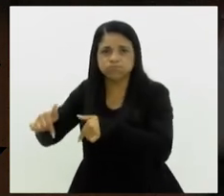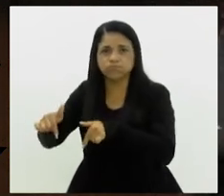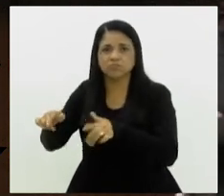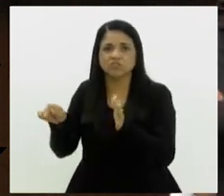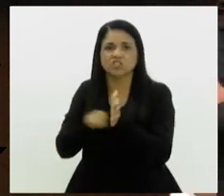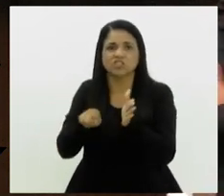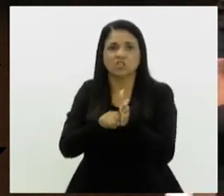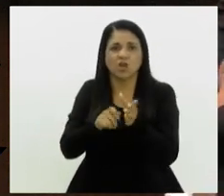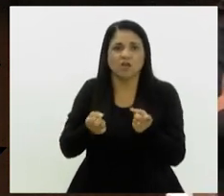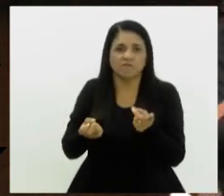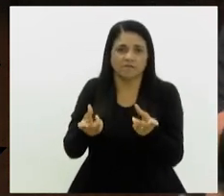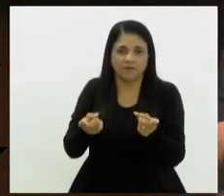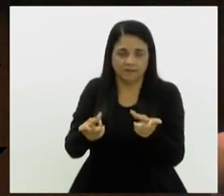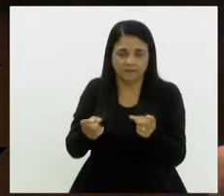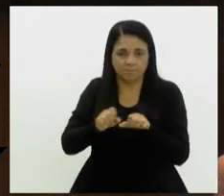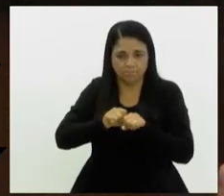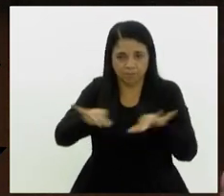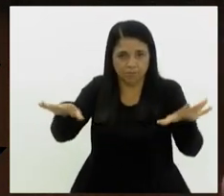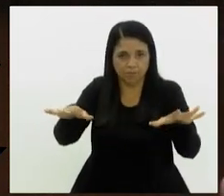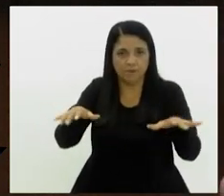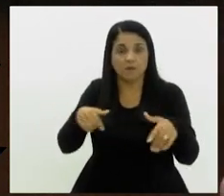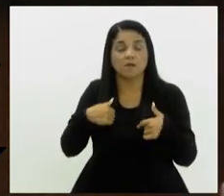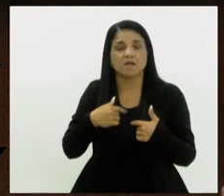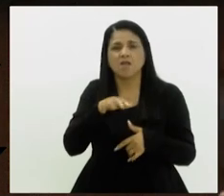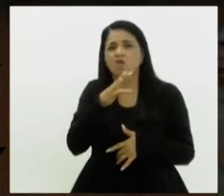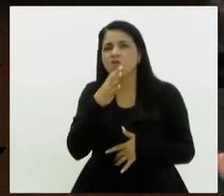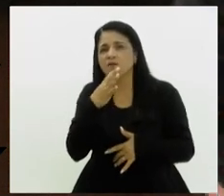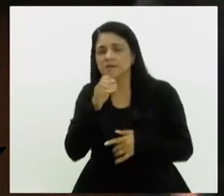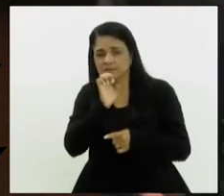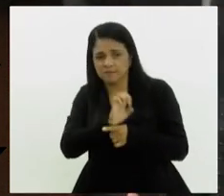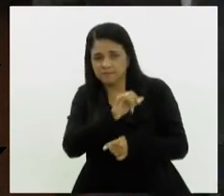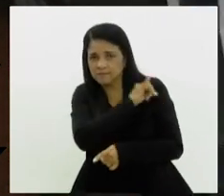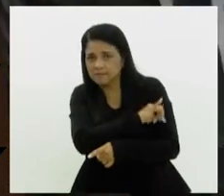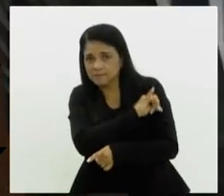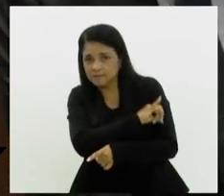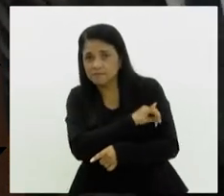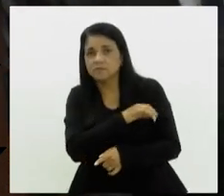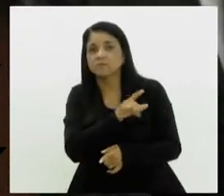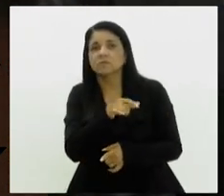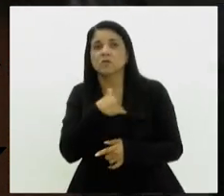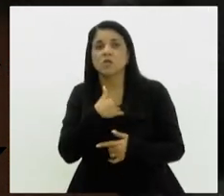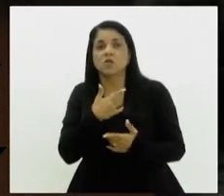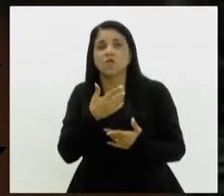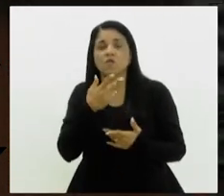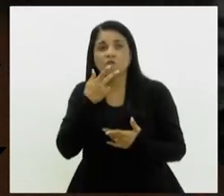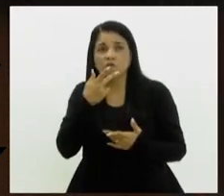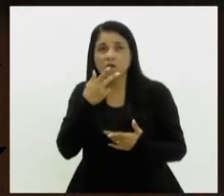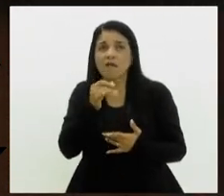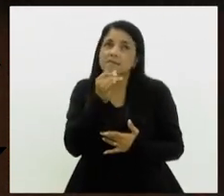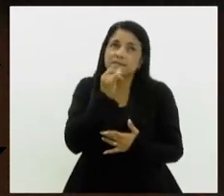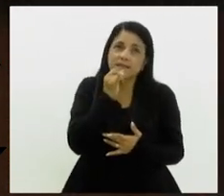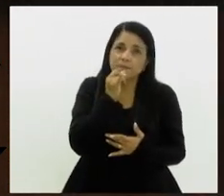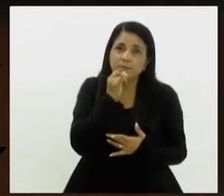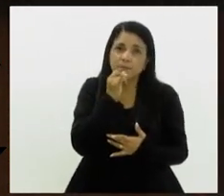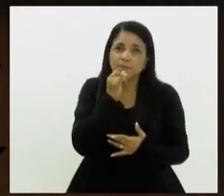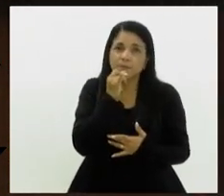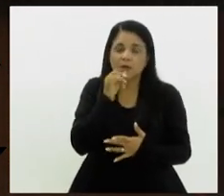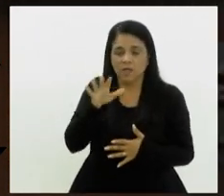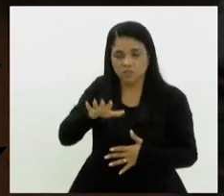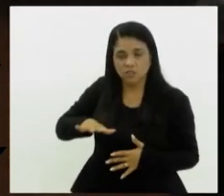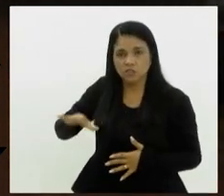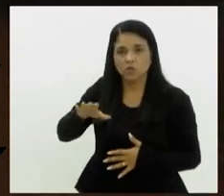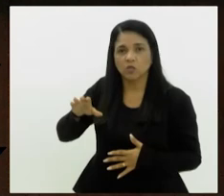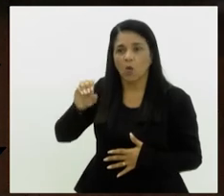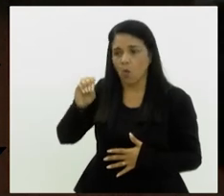Aqueles que conhecem o Rio de Janeiro, a cidade do Rio de Janeiro, eu me permito citar, por exemplo, a Zona Oeste do